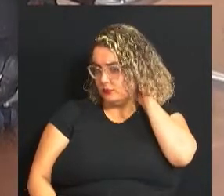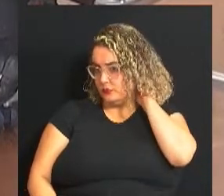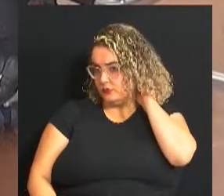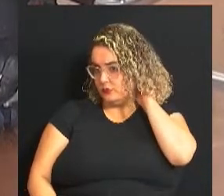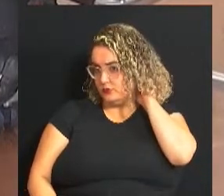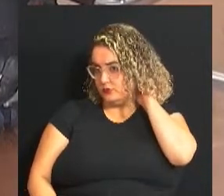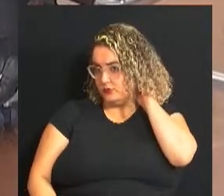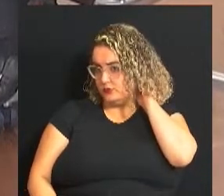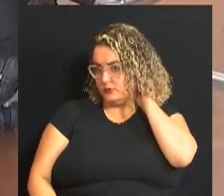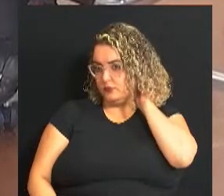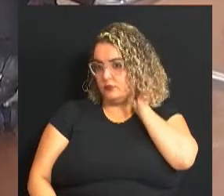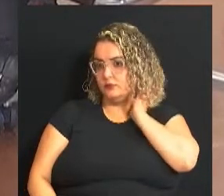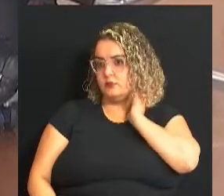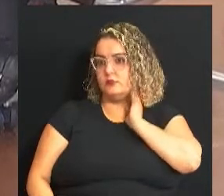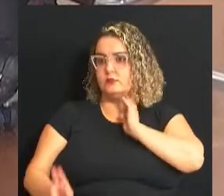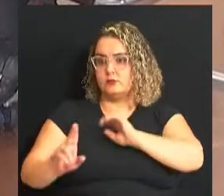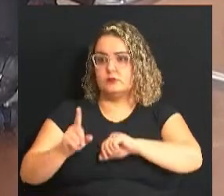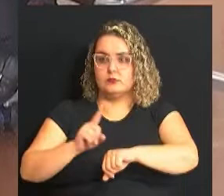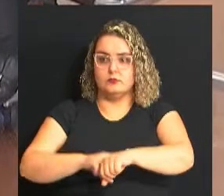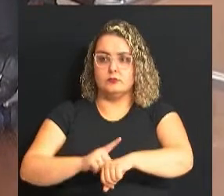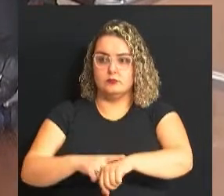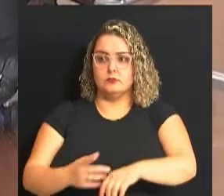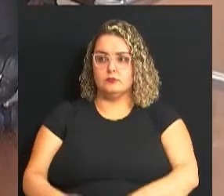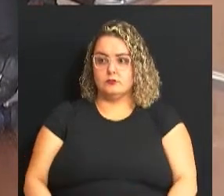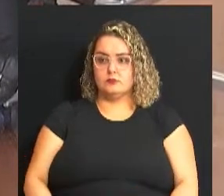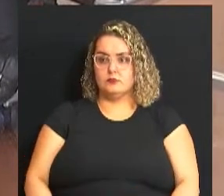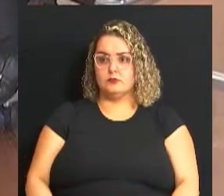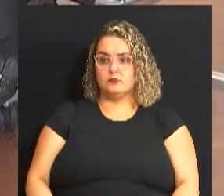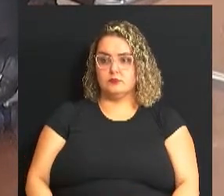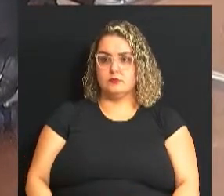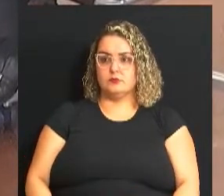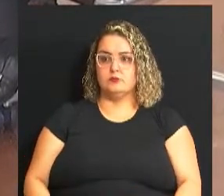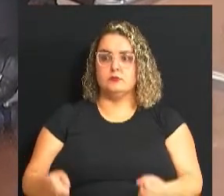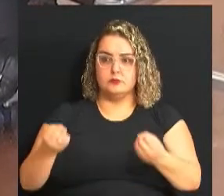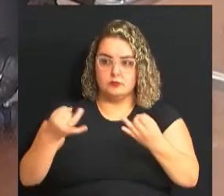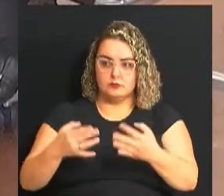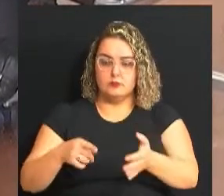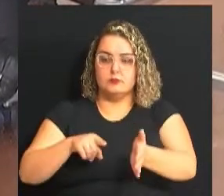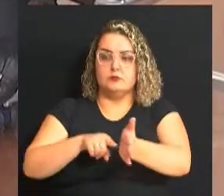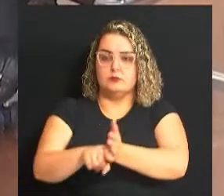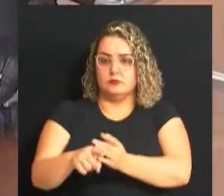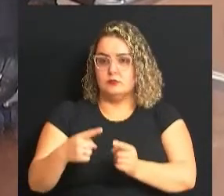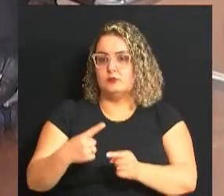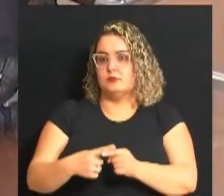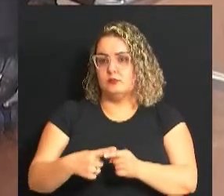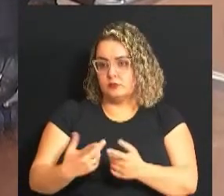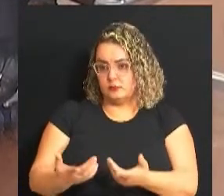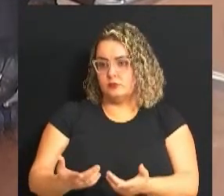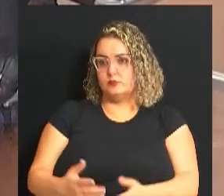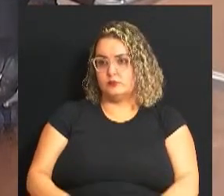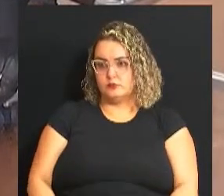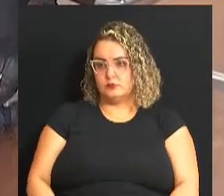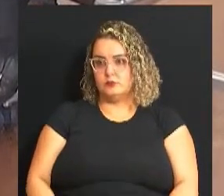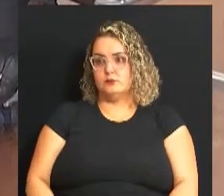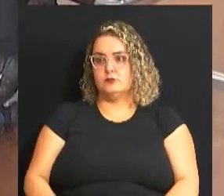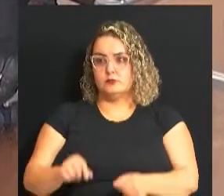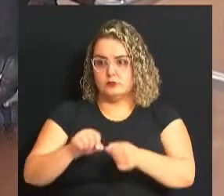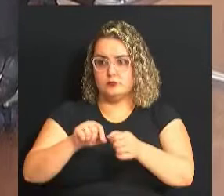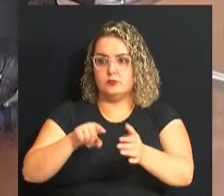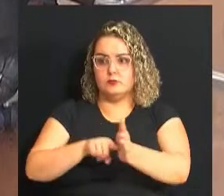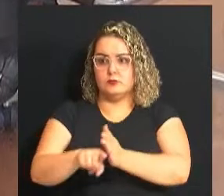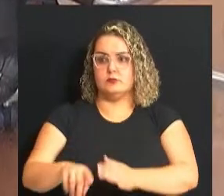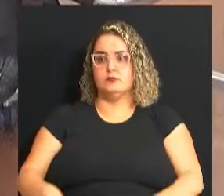usar um tempo razoável, ou seja, dar uma explicação do porquê da pergunta e fazer a pergunta, tá bom?